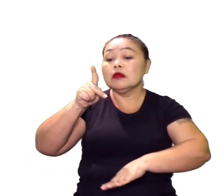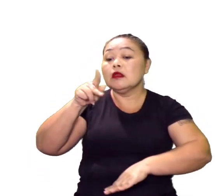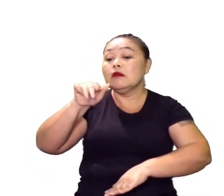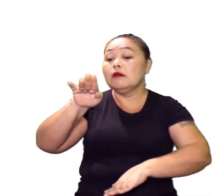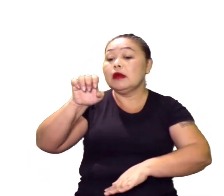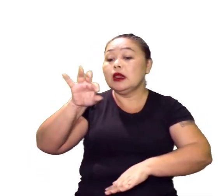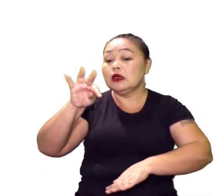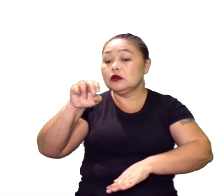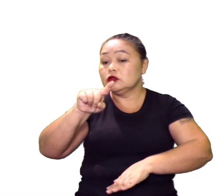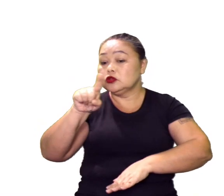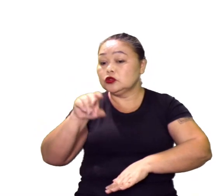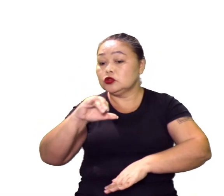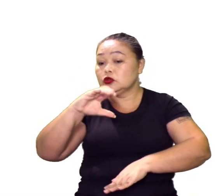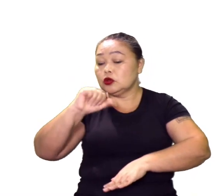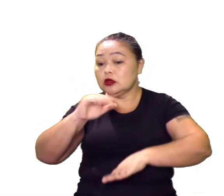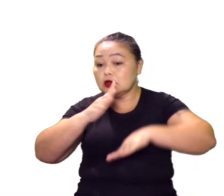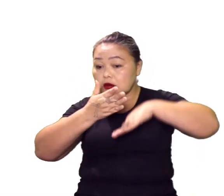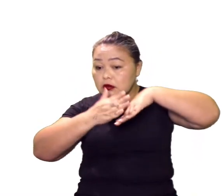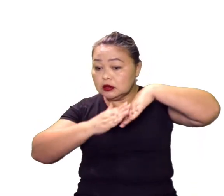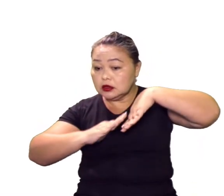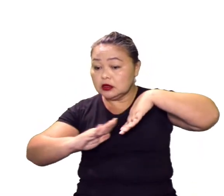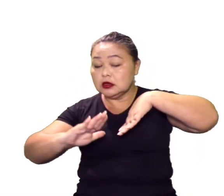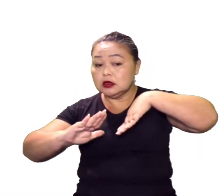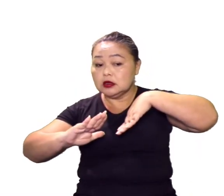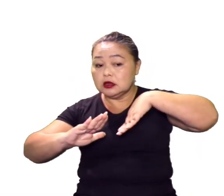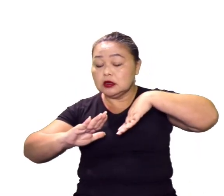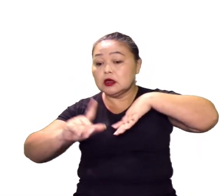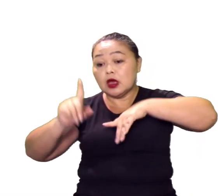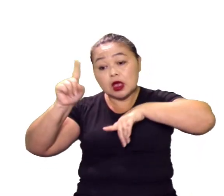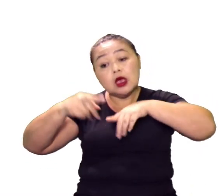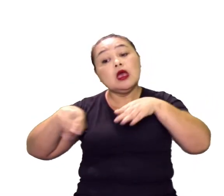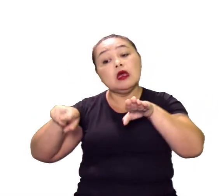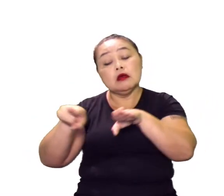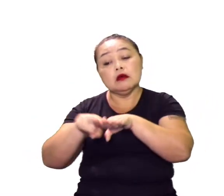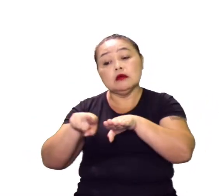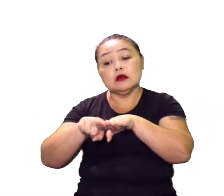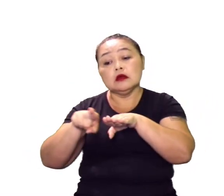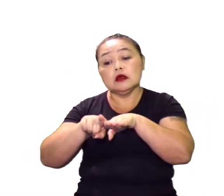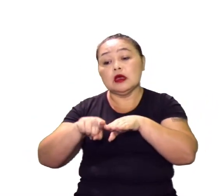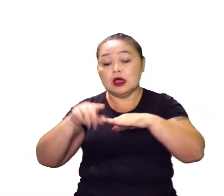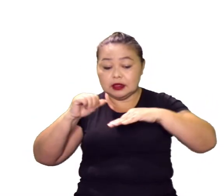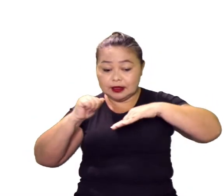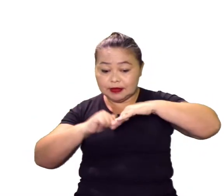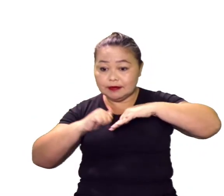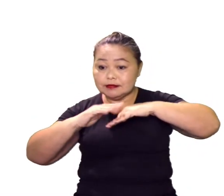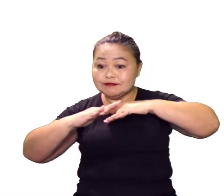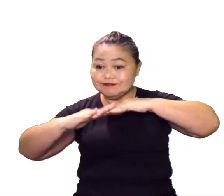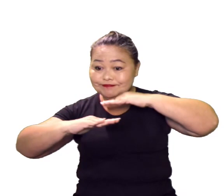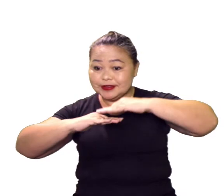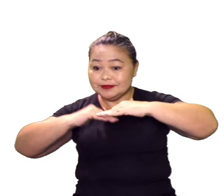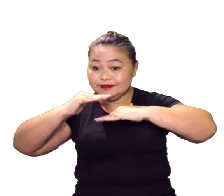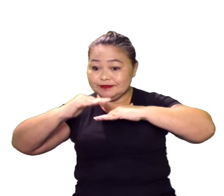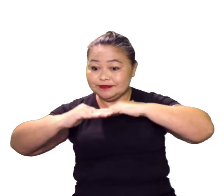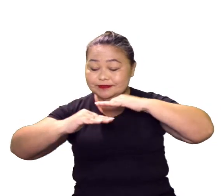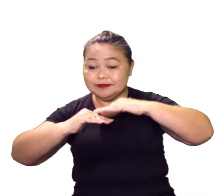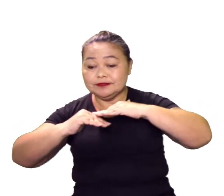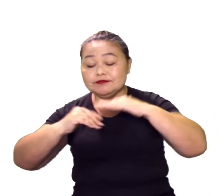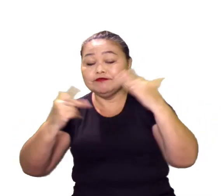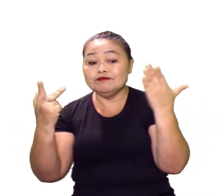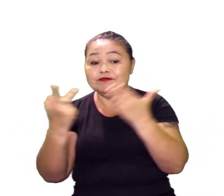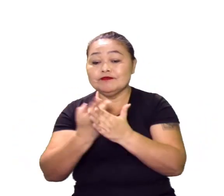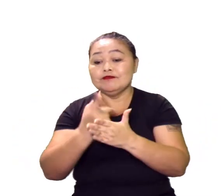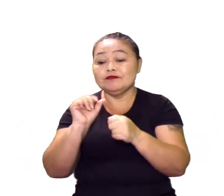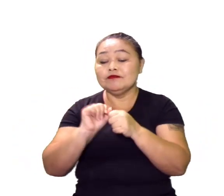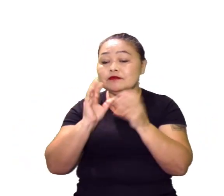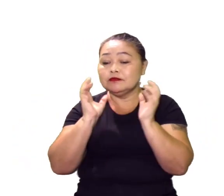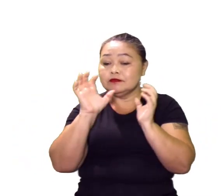região baixa, não é isso? A origem dela também é tectônica e ela acontece principalmente